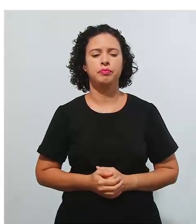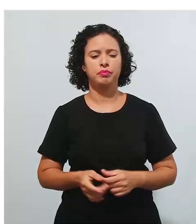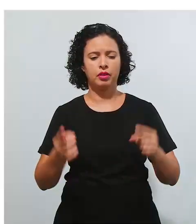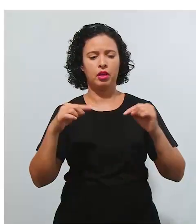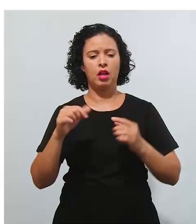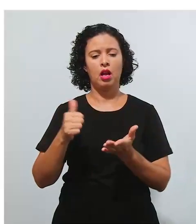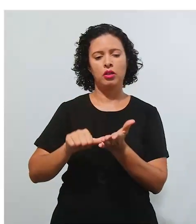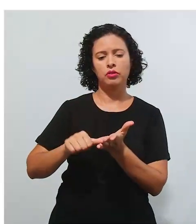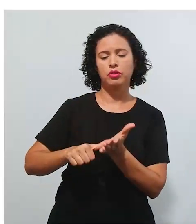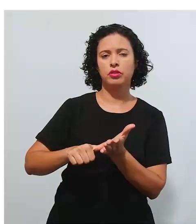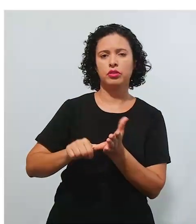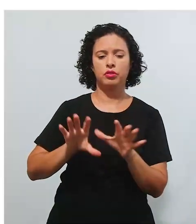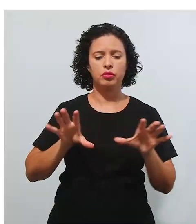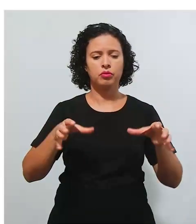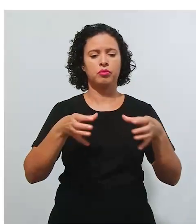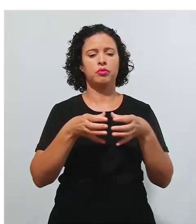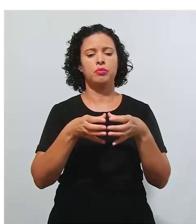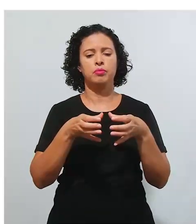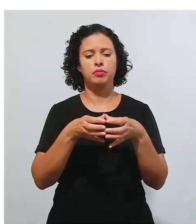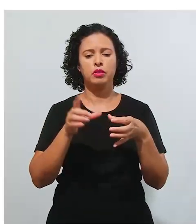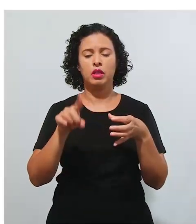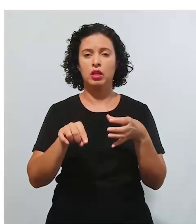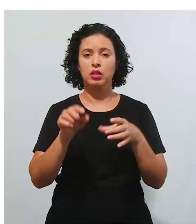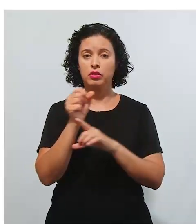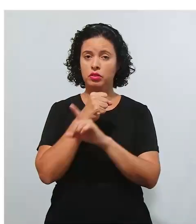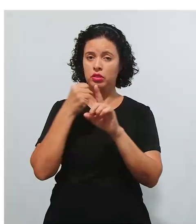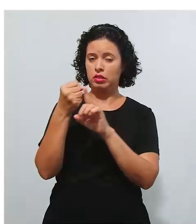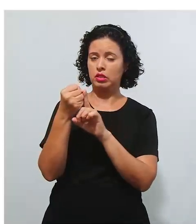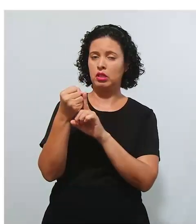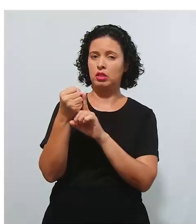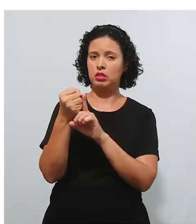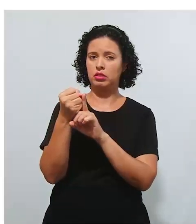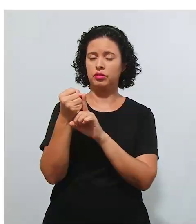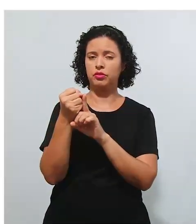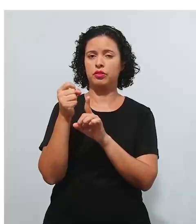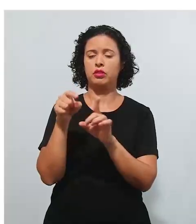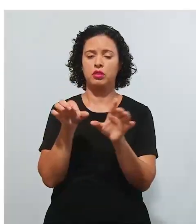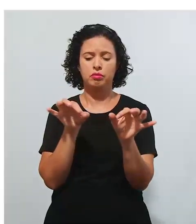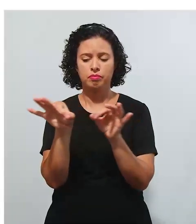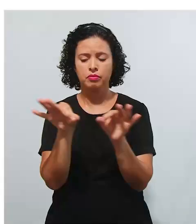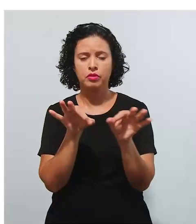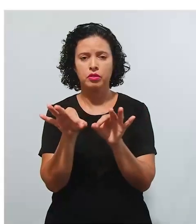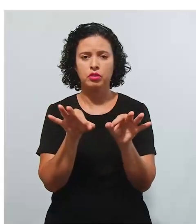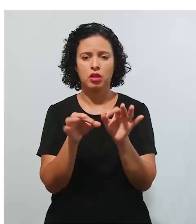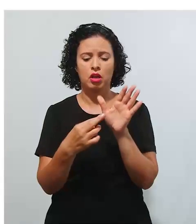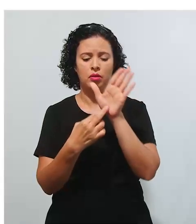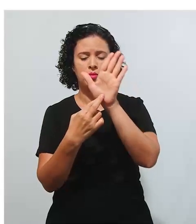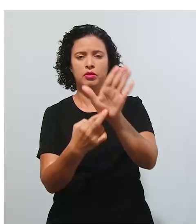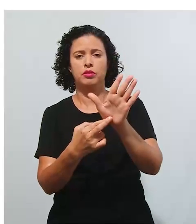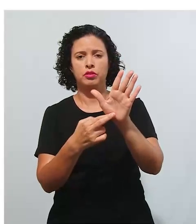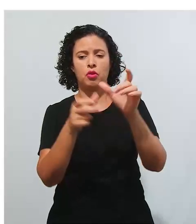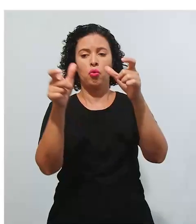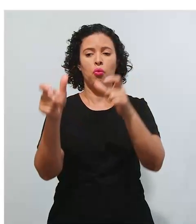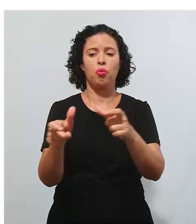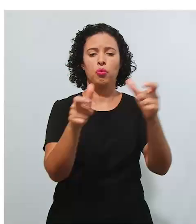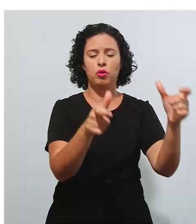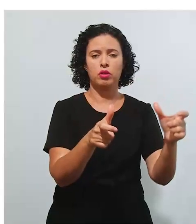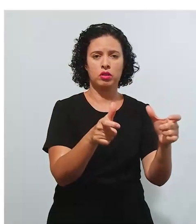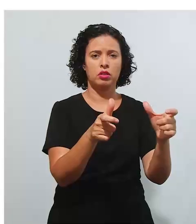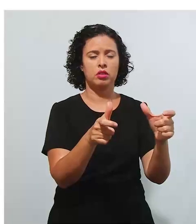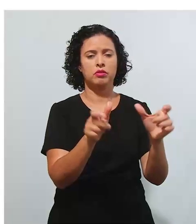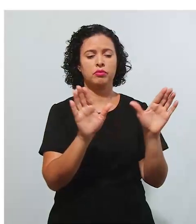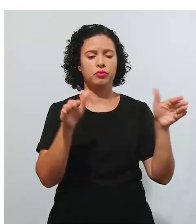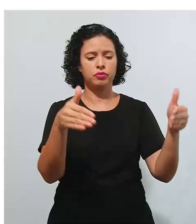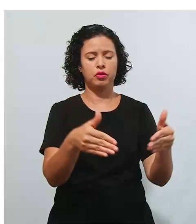Associações comunitárias, estamos falando da sociedade civil organizada, que representa uma localidade ou público específico. Por exemplo,